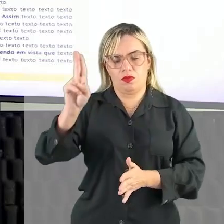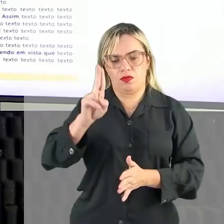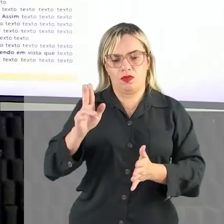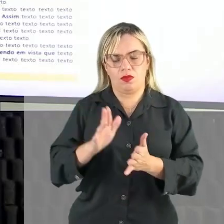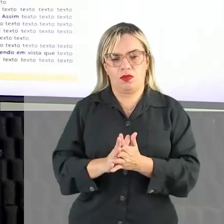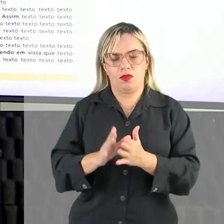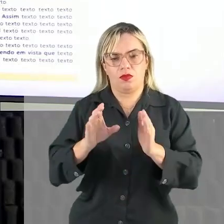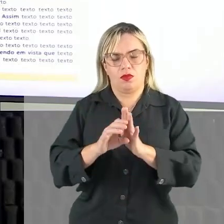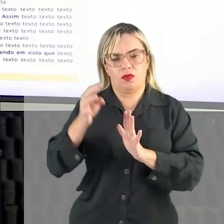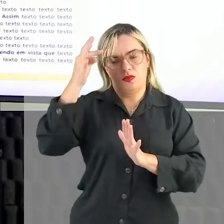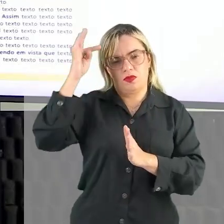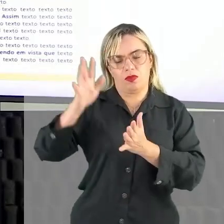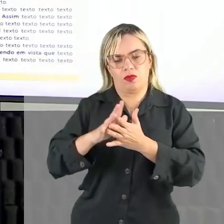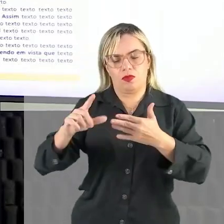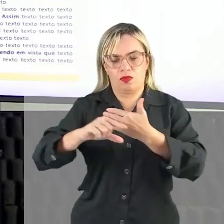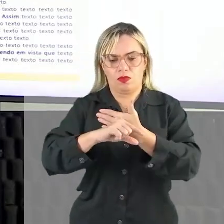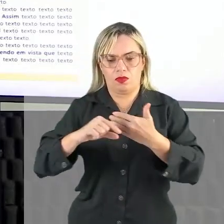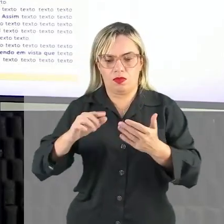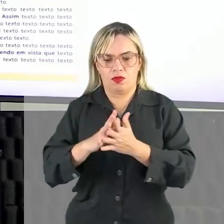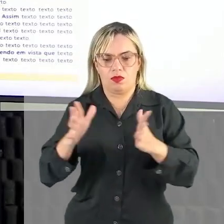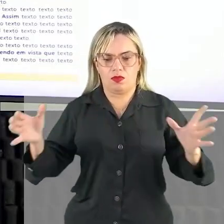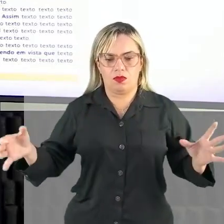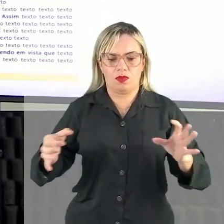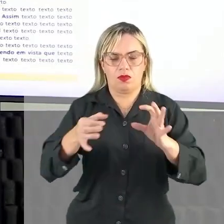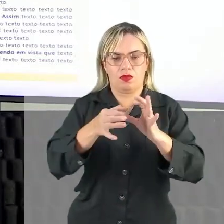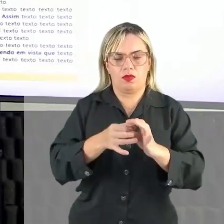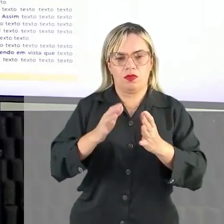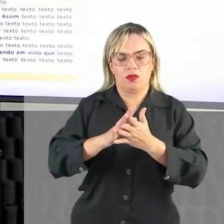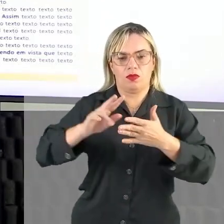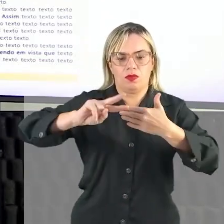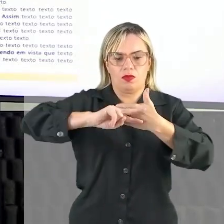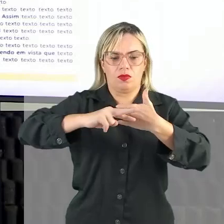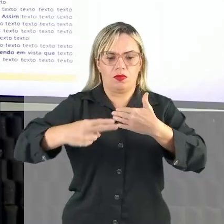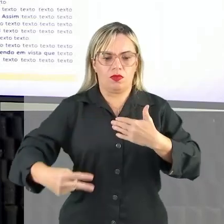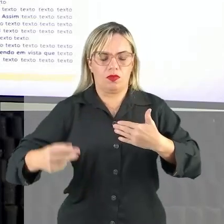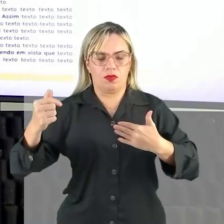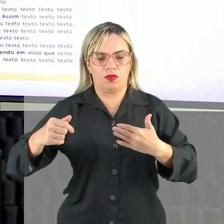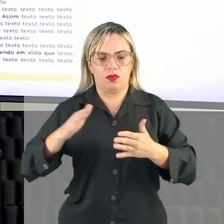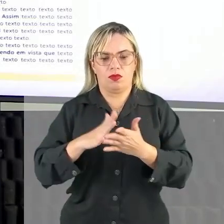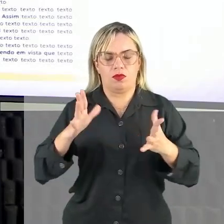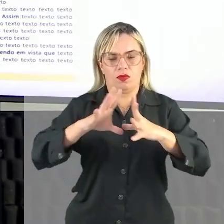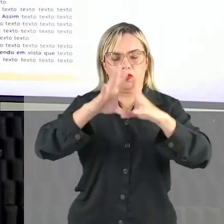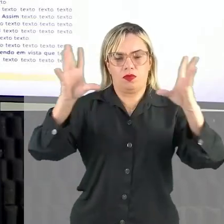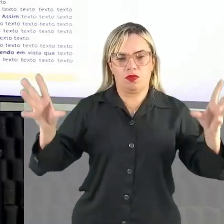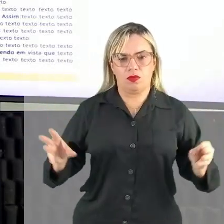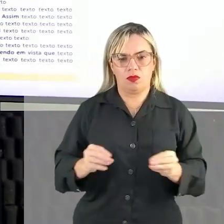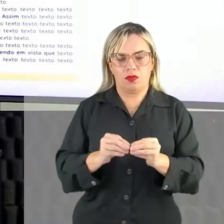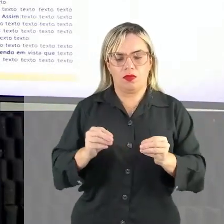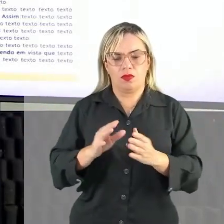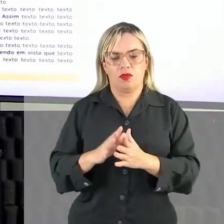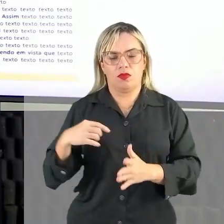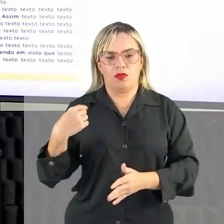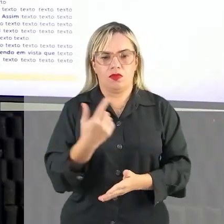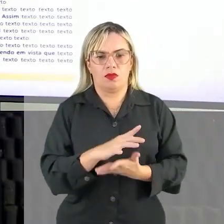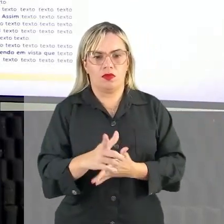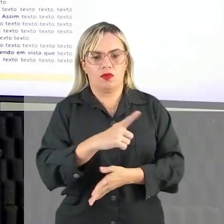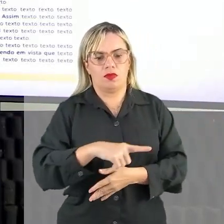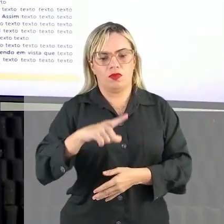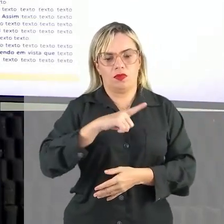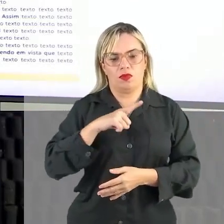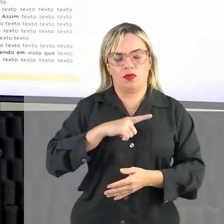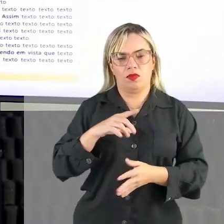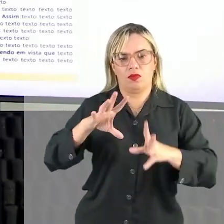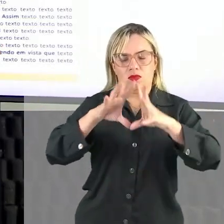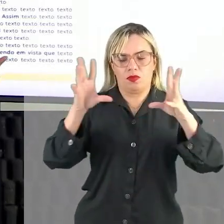legitimação temos operadores ligados às consequências na conclusão nós temos um operador de